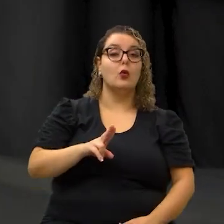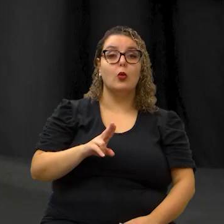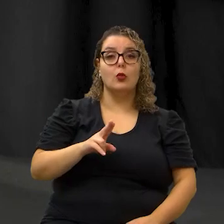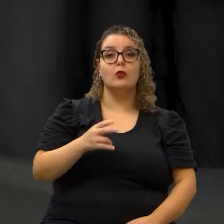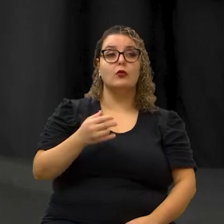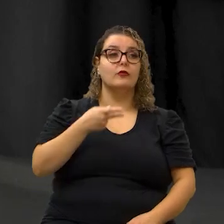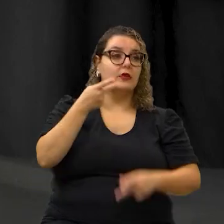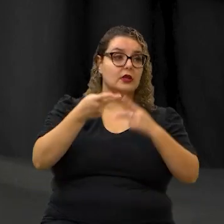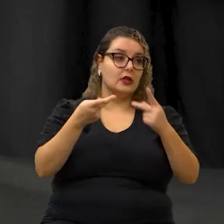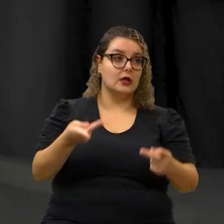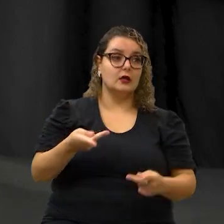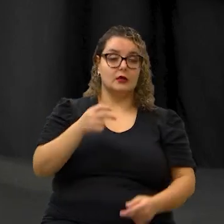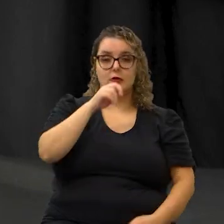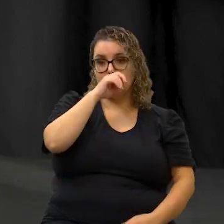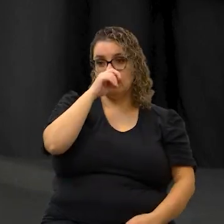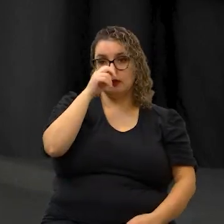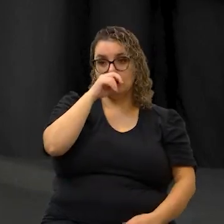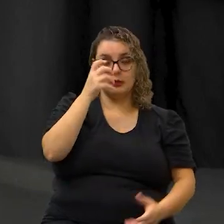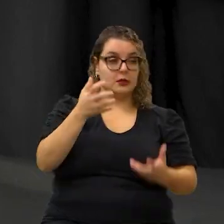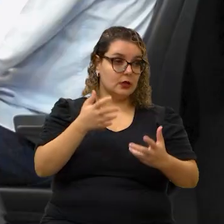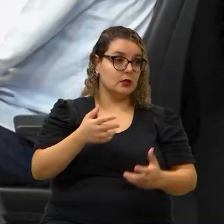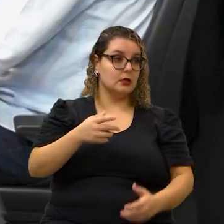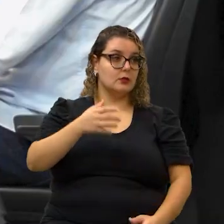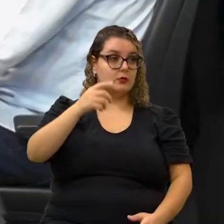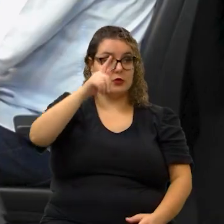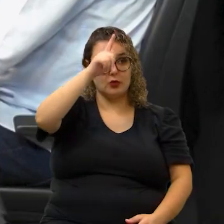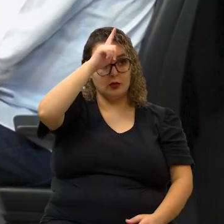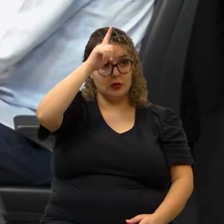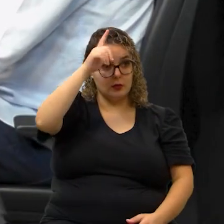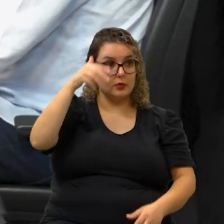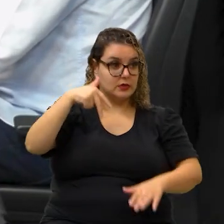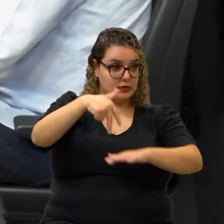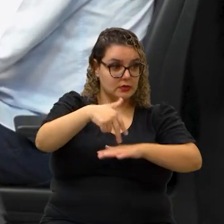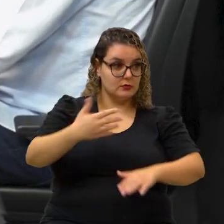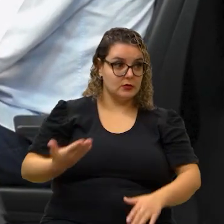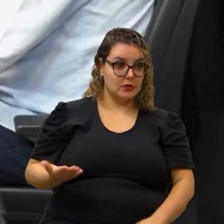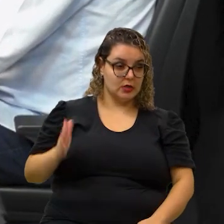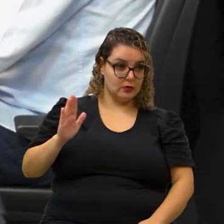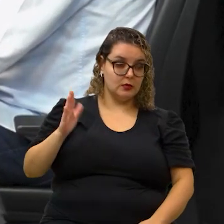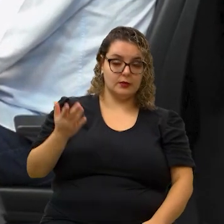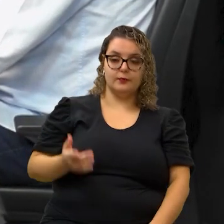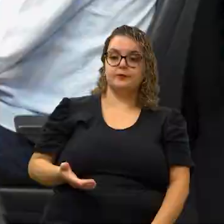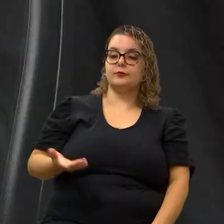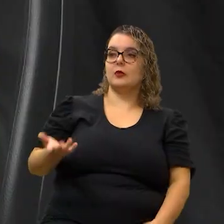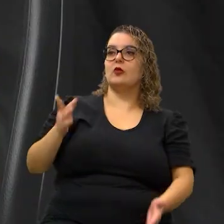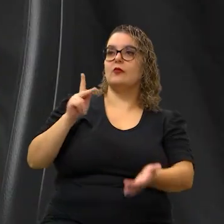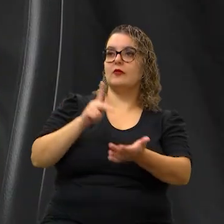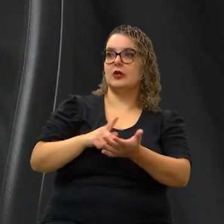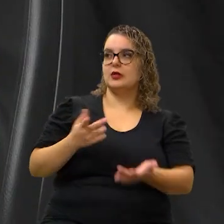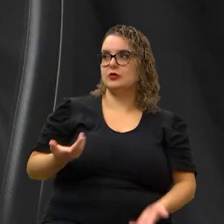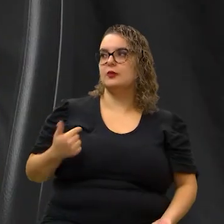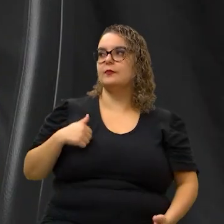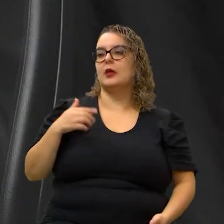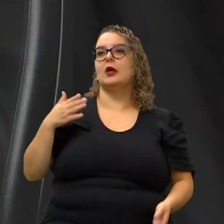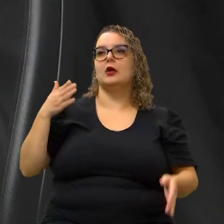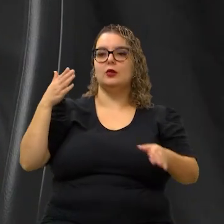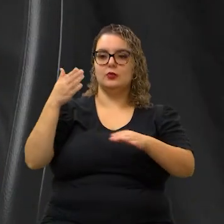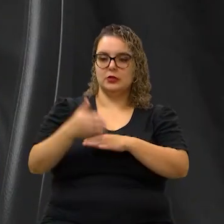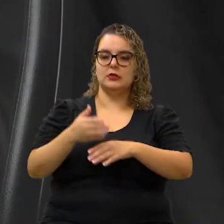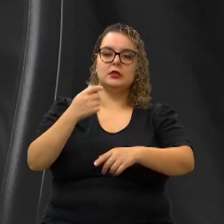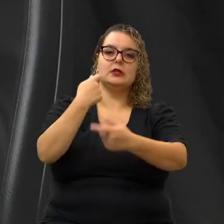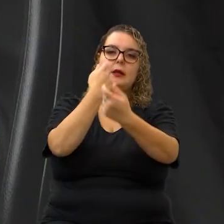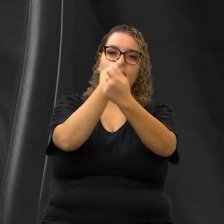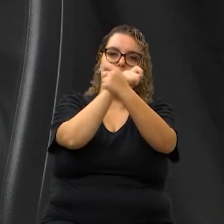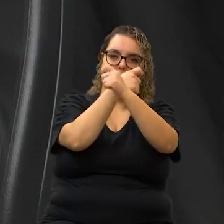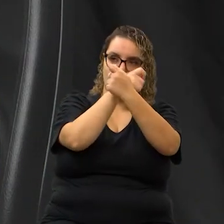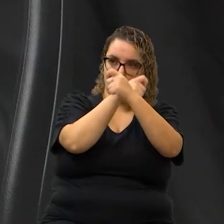que o Gustavo Peta lance o nome para candidato a vereador? Olha, na verdade foi assim. Depois disso, eu acabei entrando